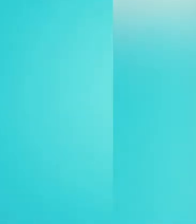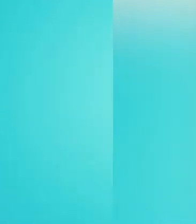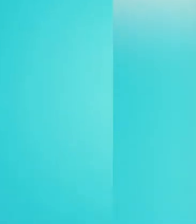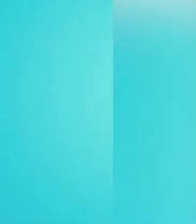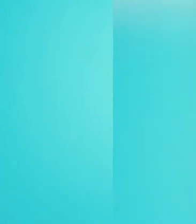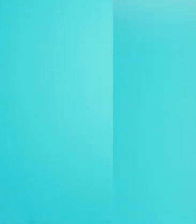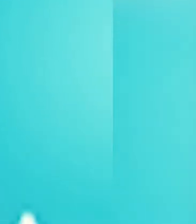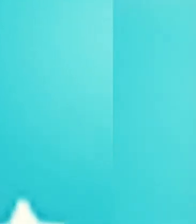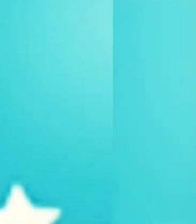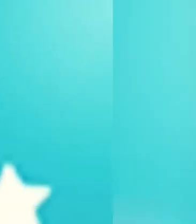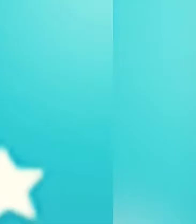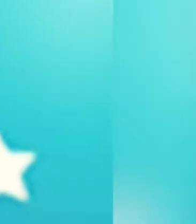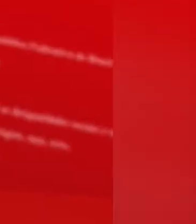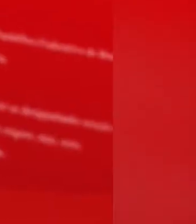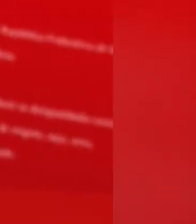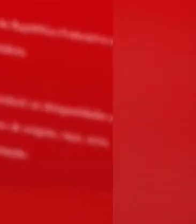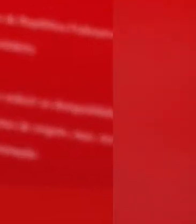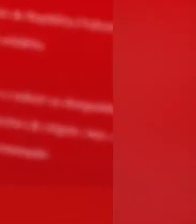E